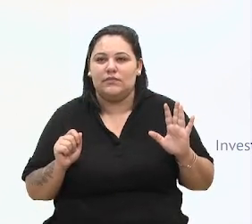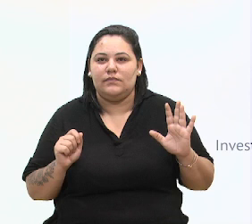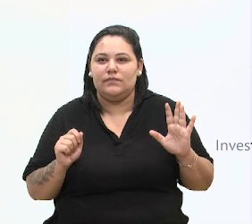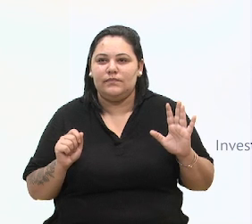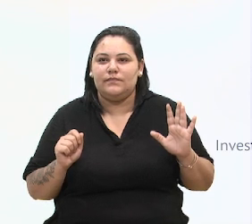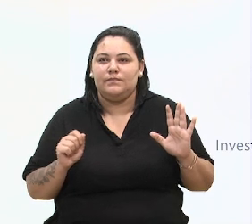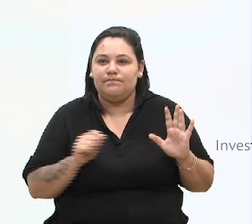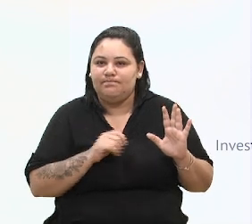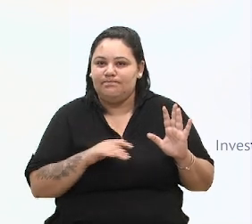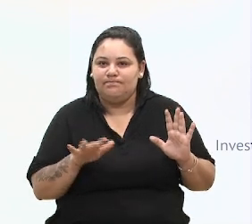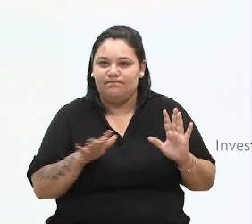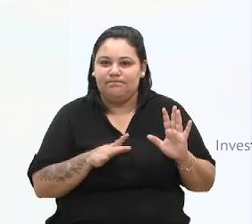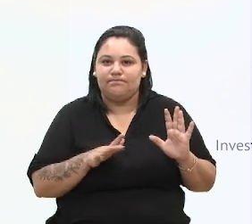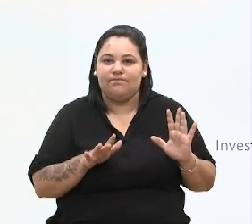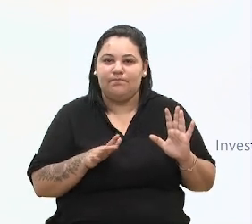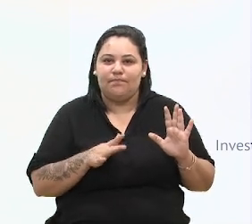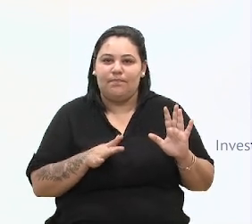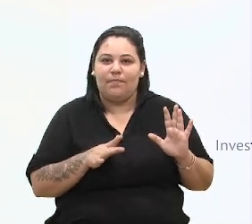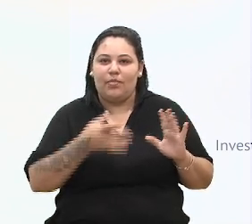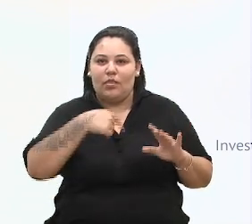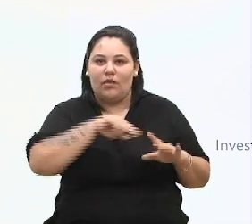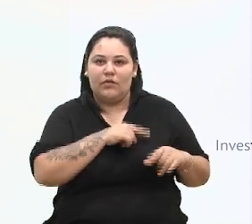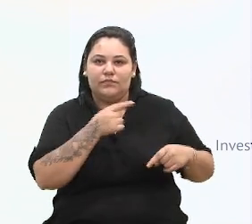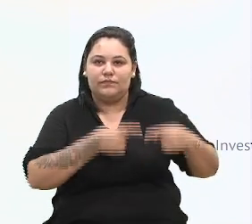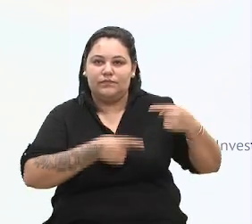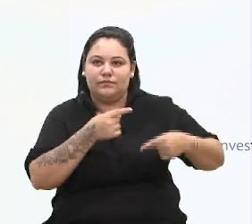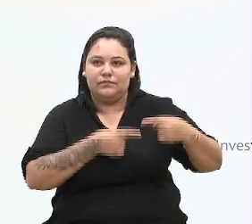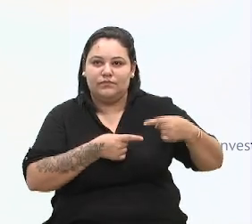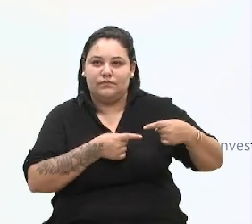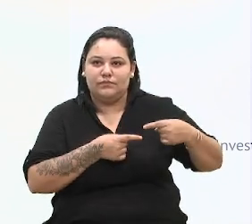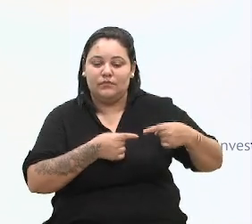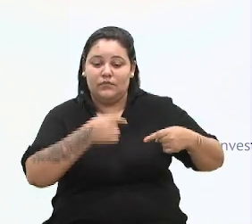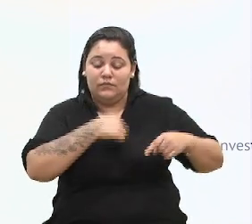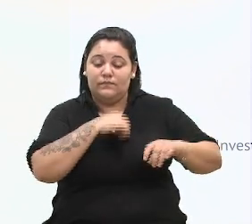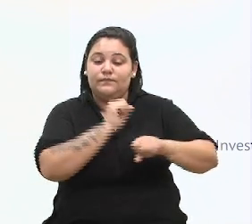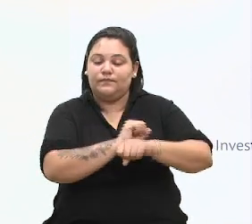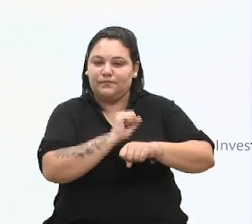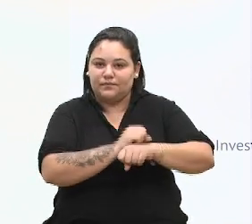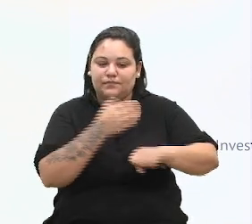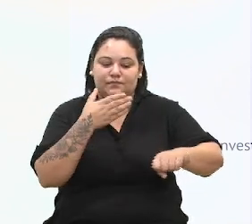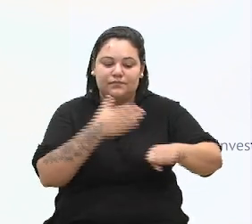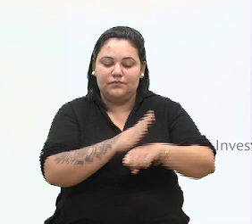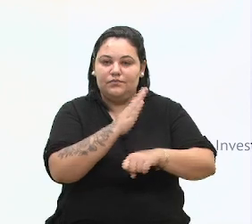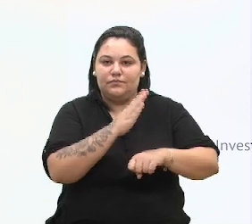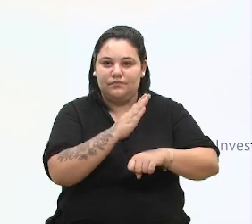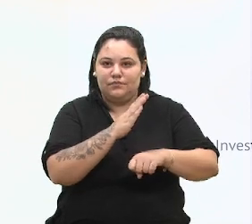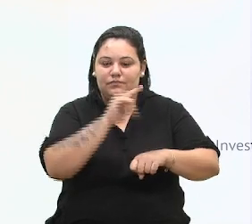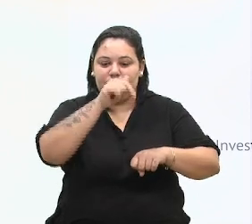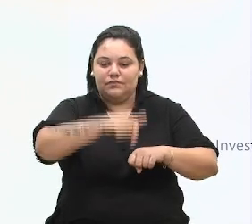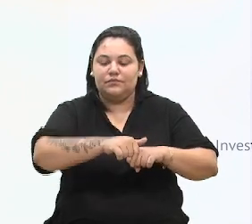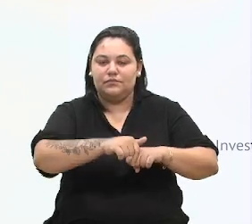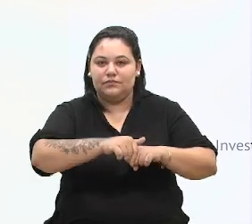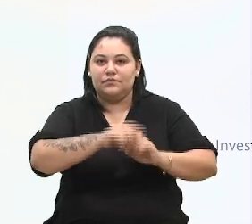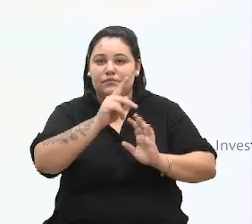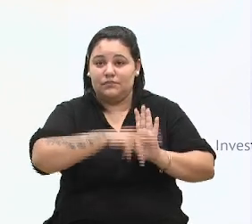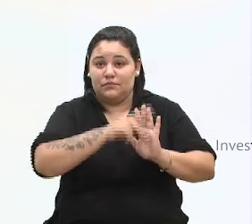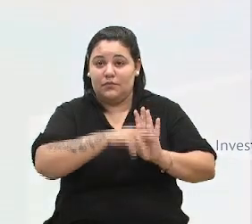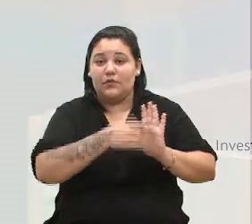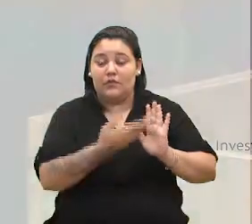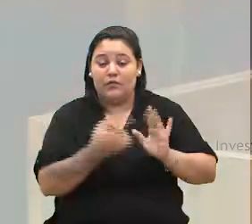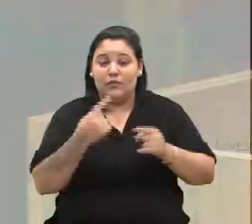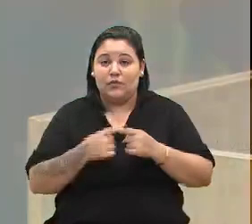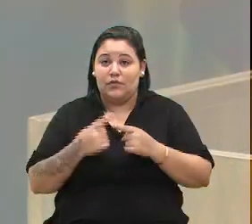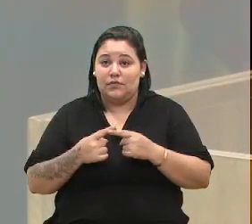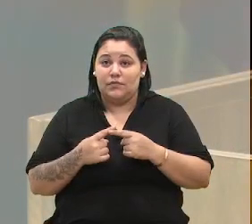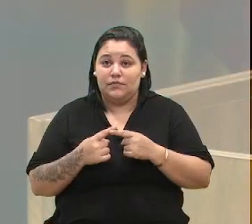Legislativa, então, vai discutir. Eu espero que a gente aprove este projeto, porque é em comum acordo, né, as falas que a gente